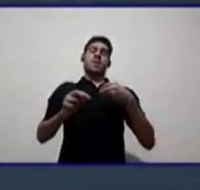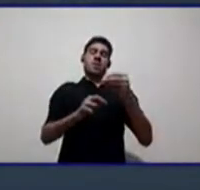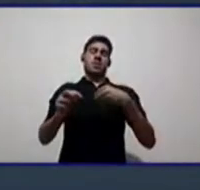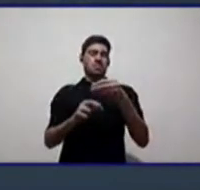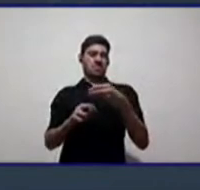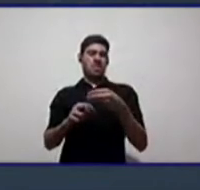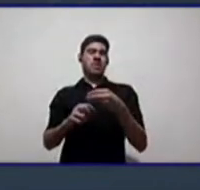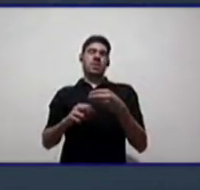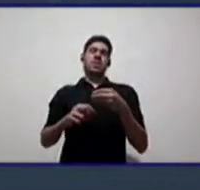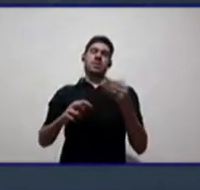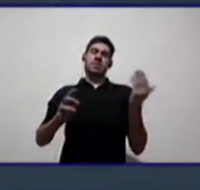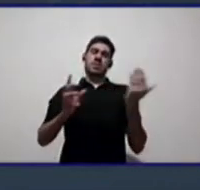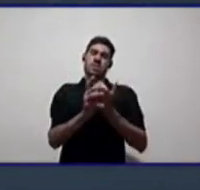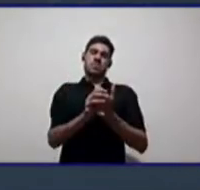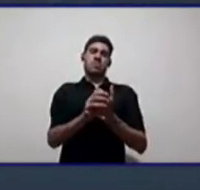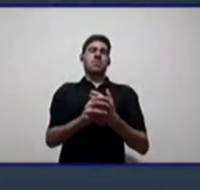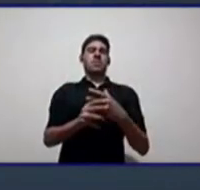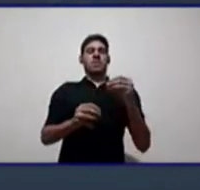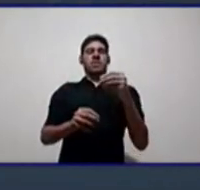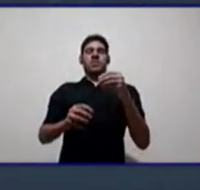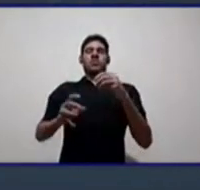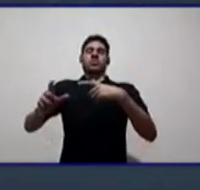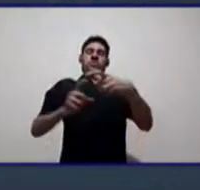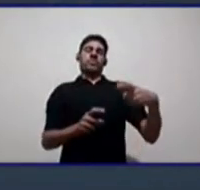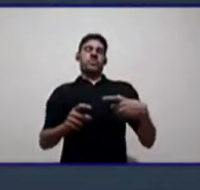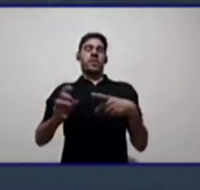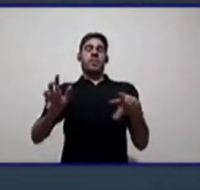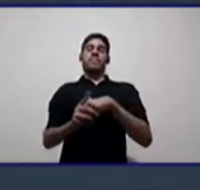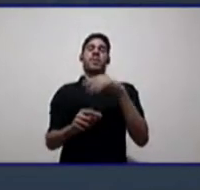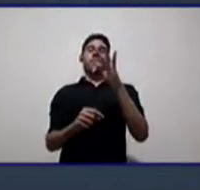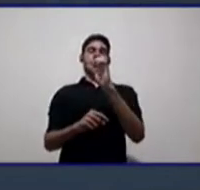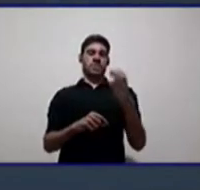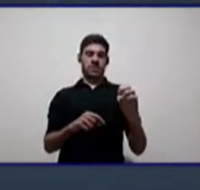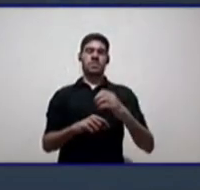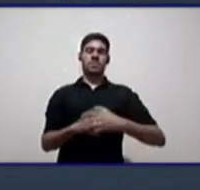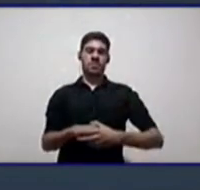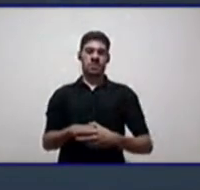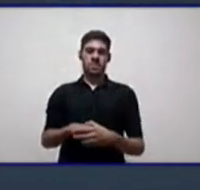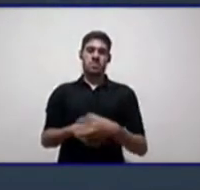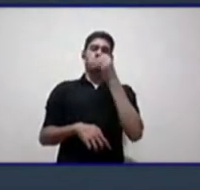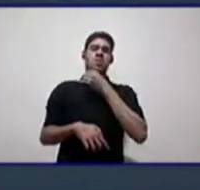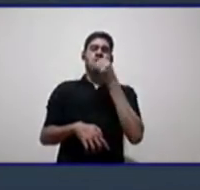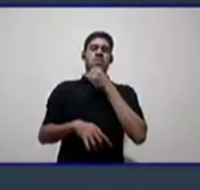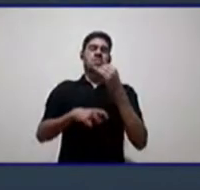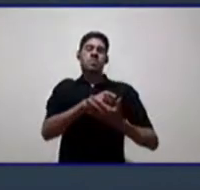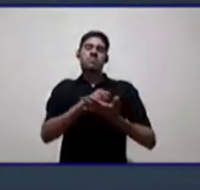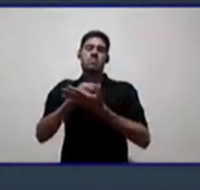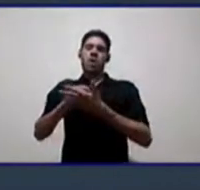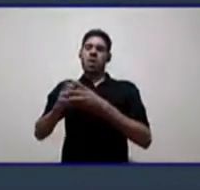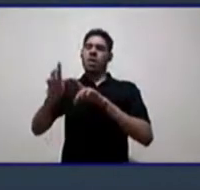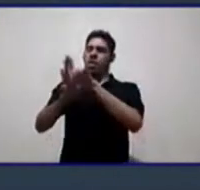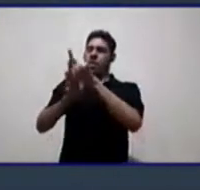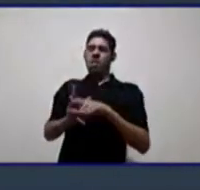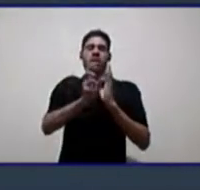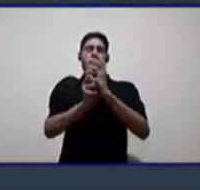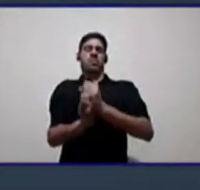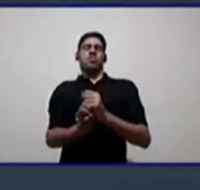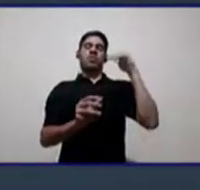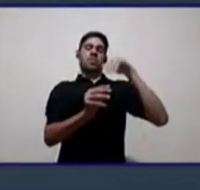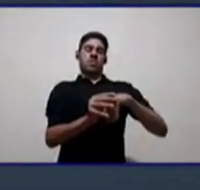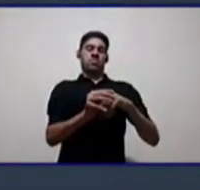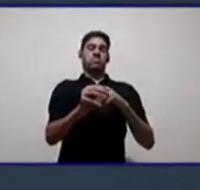mediante deslocamento entre os diversos setores do Tribunal Superior Eleitoral, a exemplo da Assessoria de Exame de Contas Eleitorais e